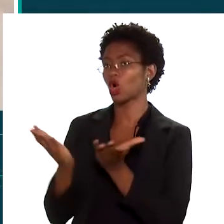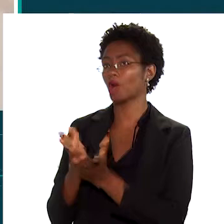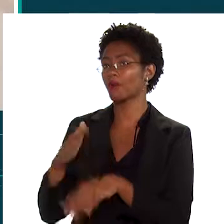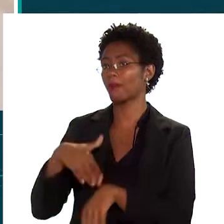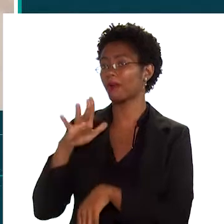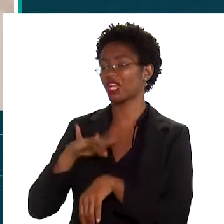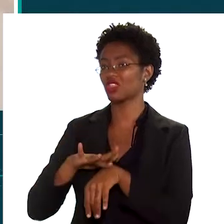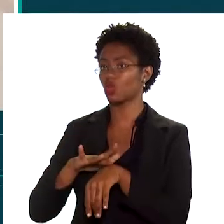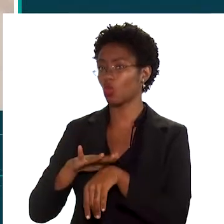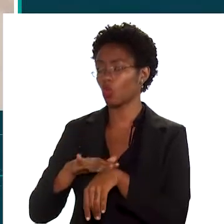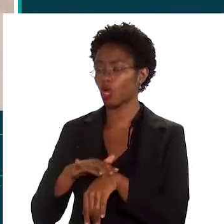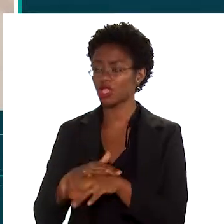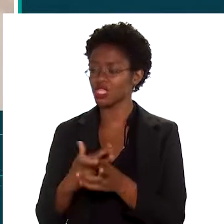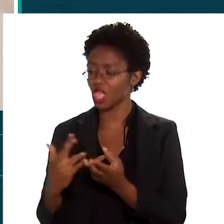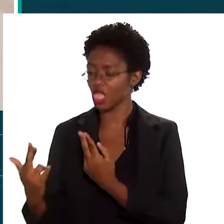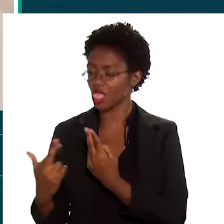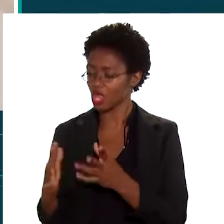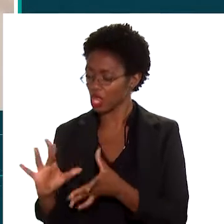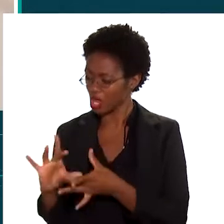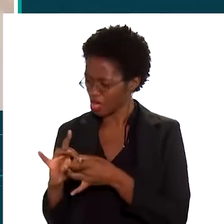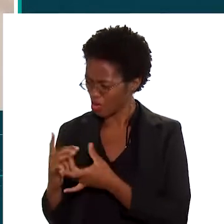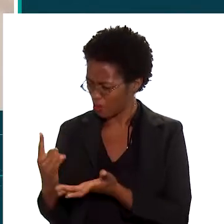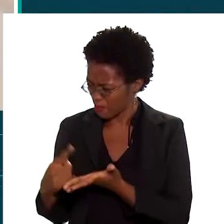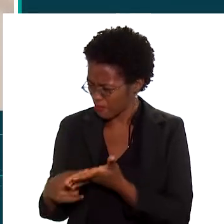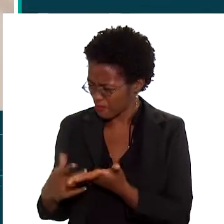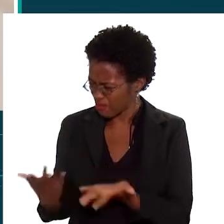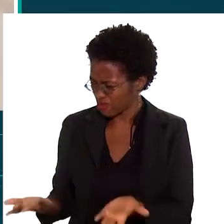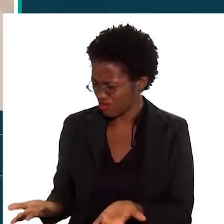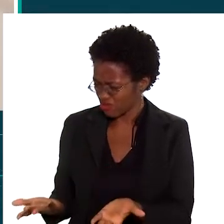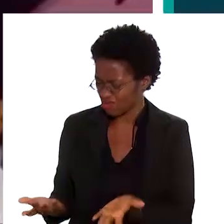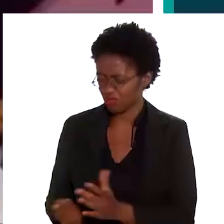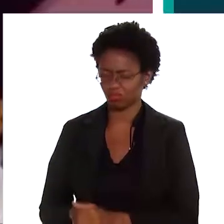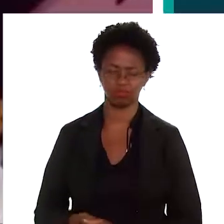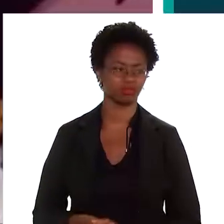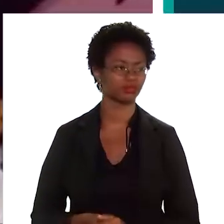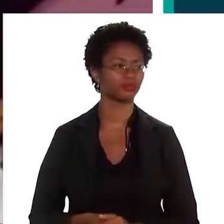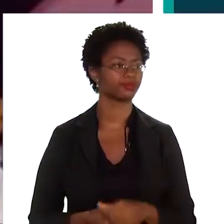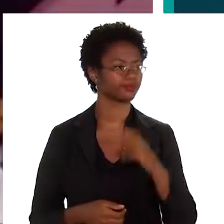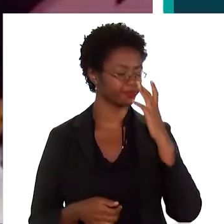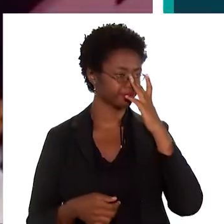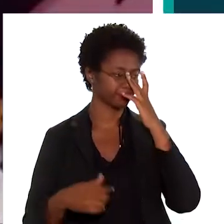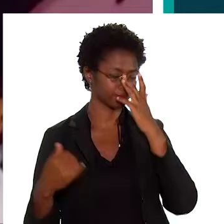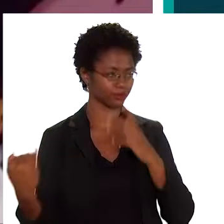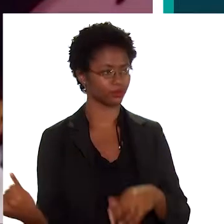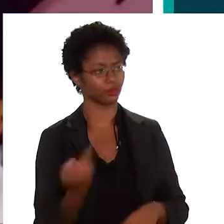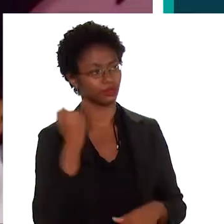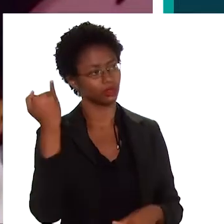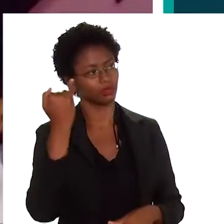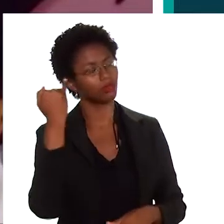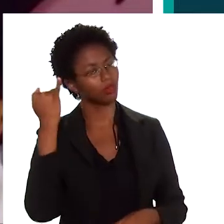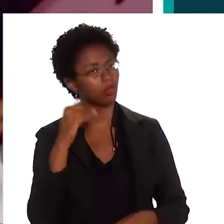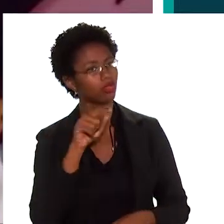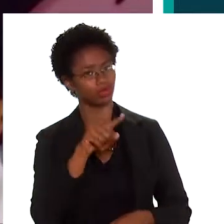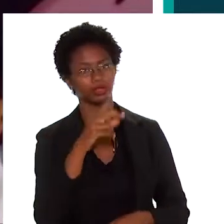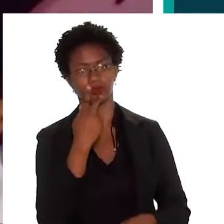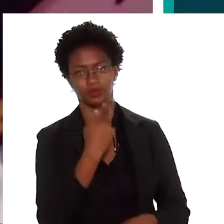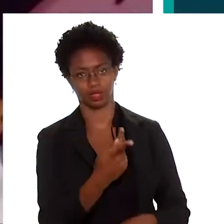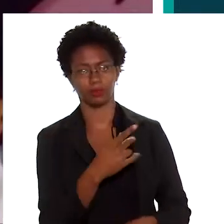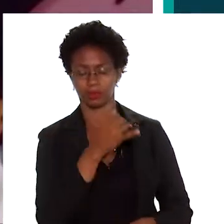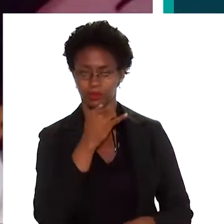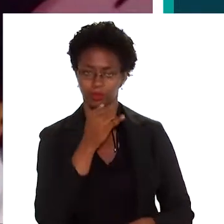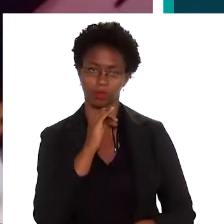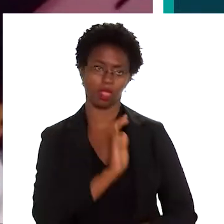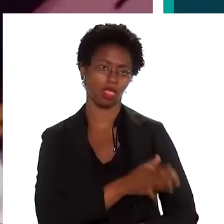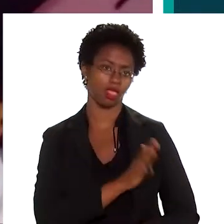mais doentes? Tem alguma relação nesse sentido? Isso é uma questão assim, muito importante dentro da